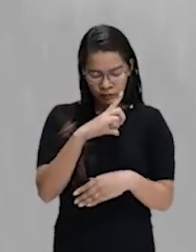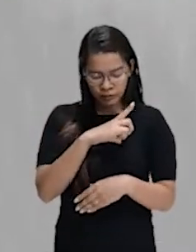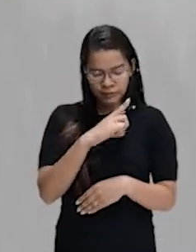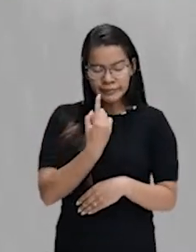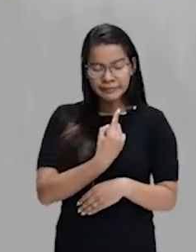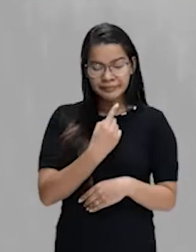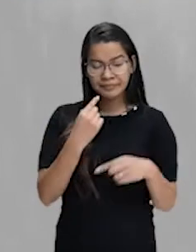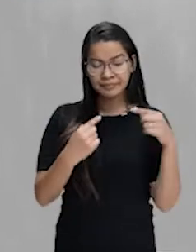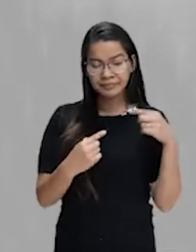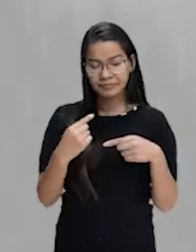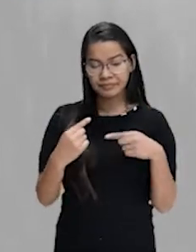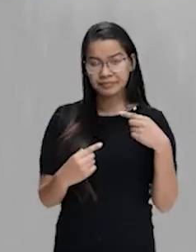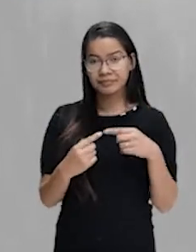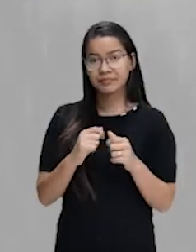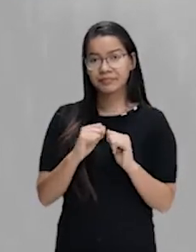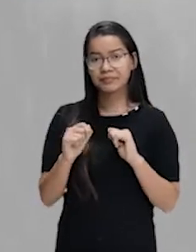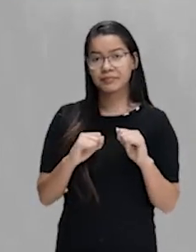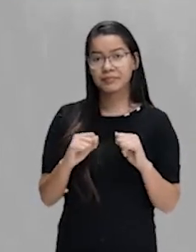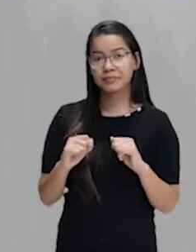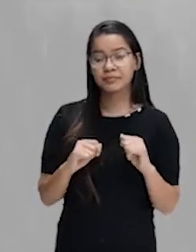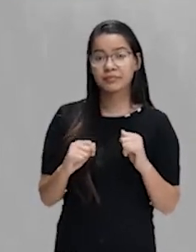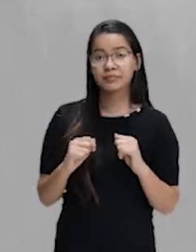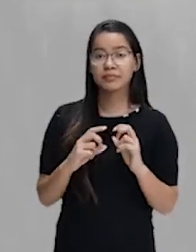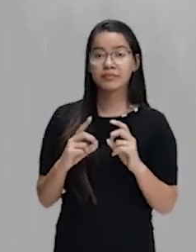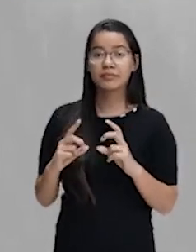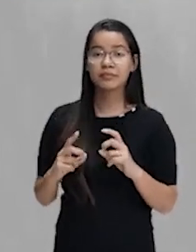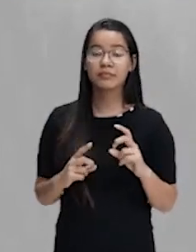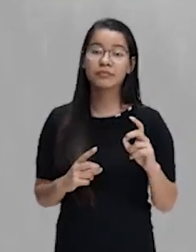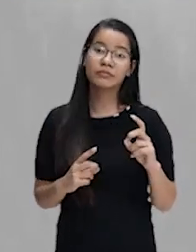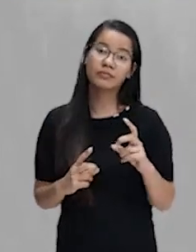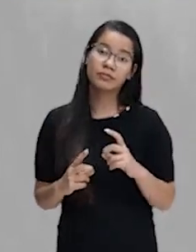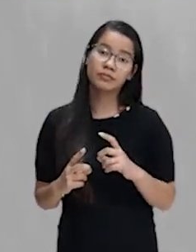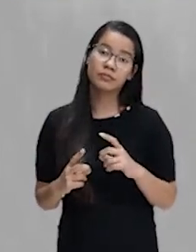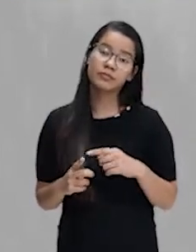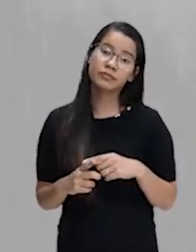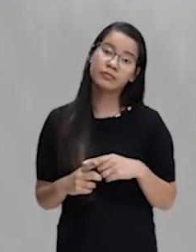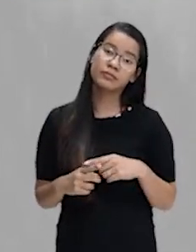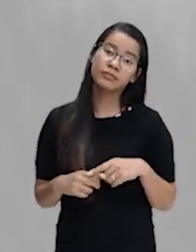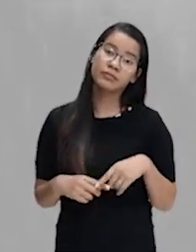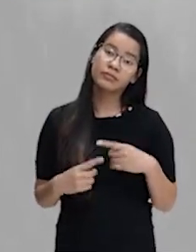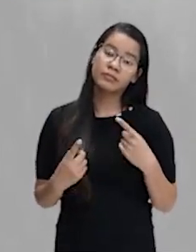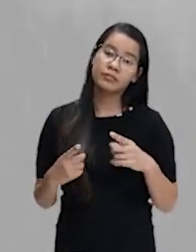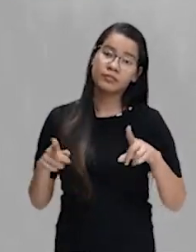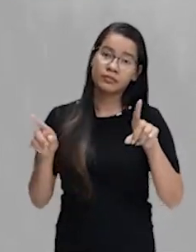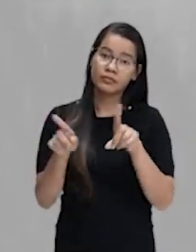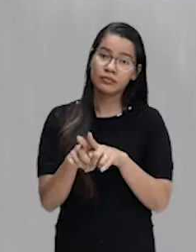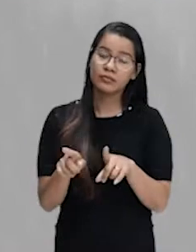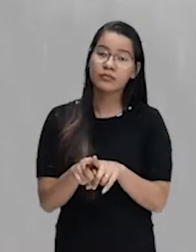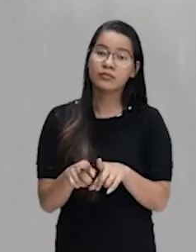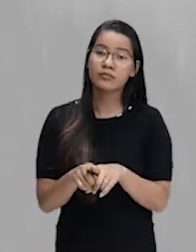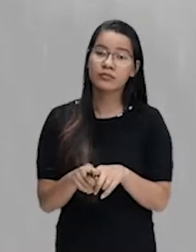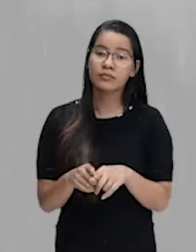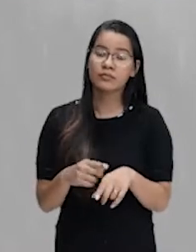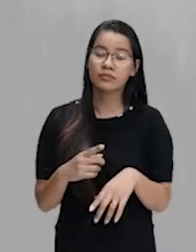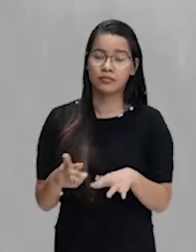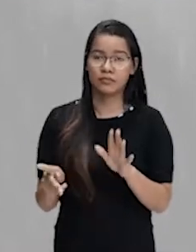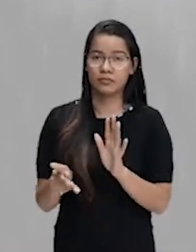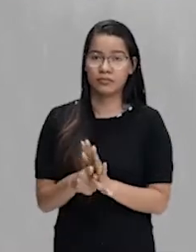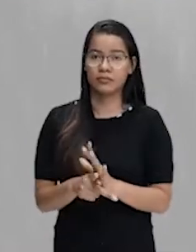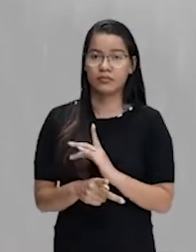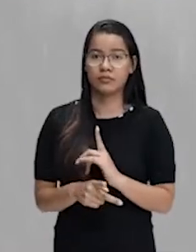o controle das atividades comerciais, das atividades econômicas dentro dessas cidades medievais, mas eles passam a exercer o